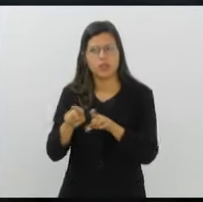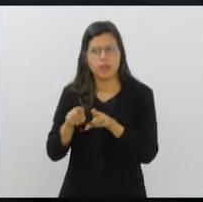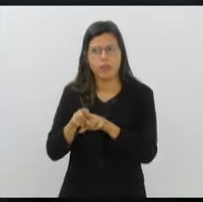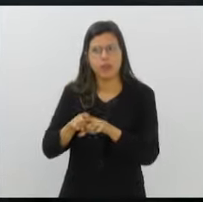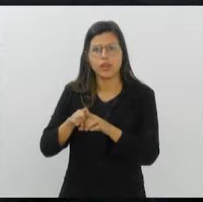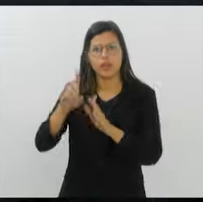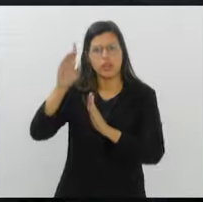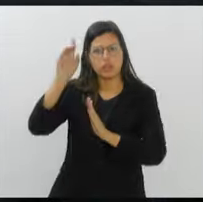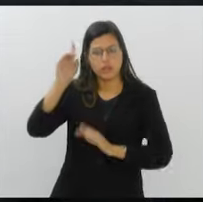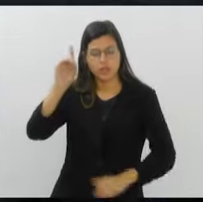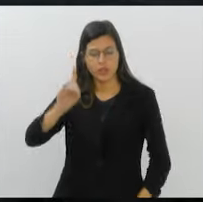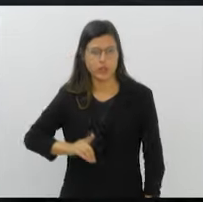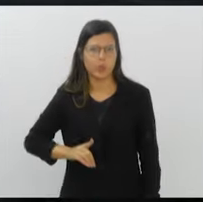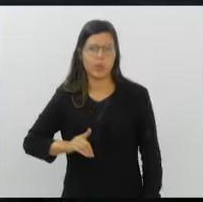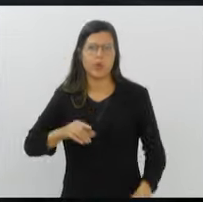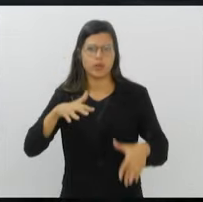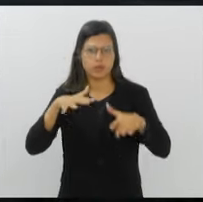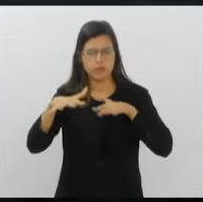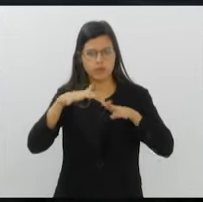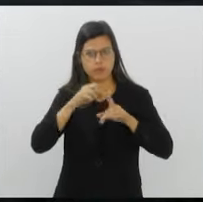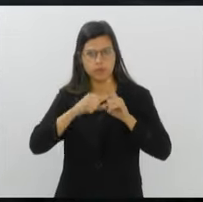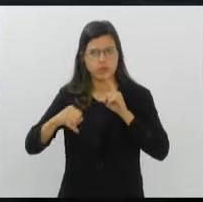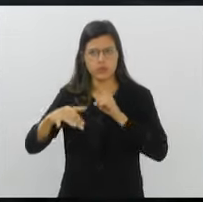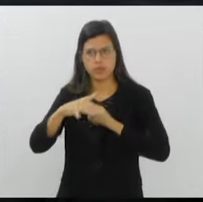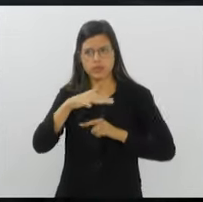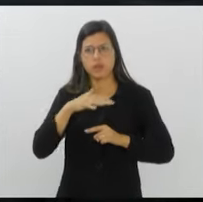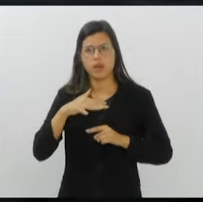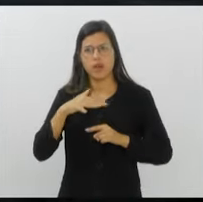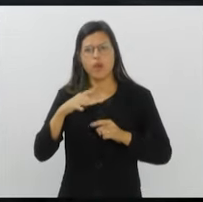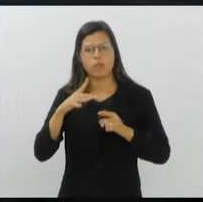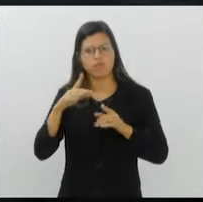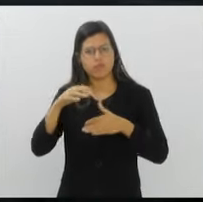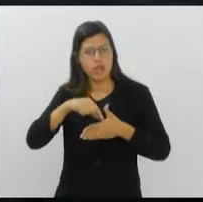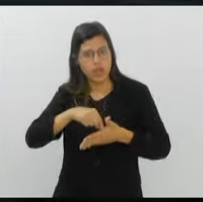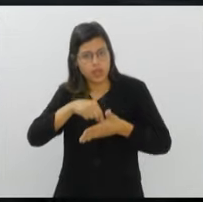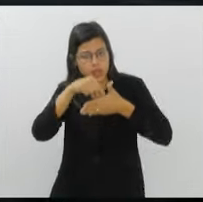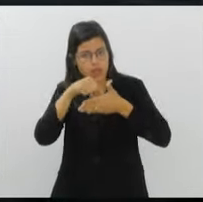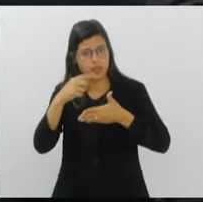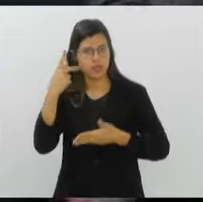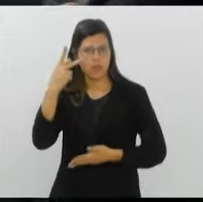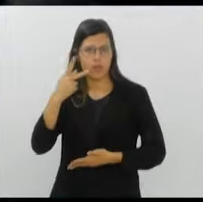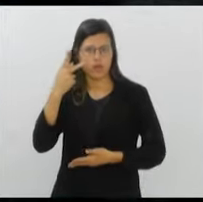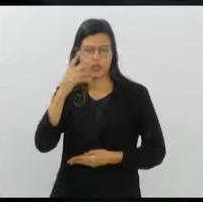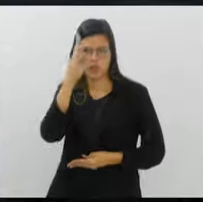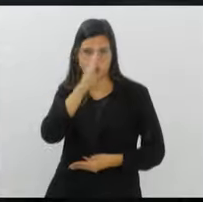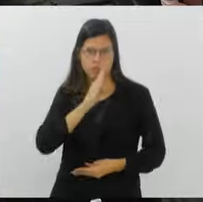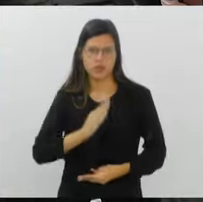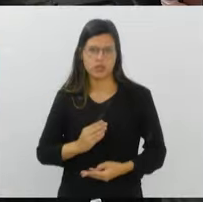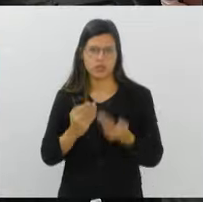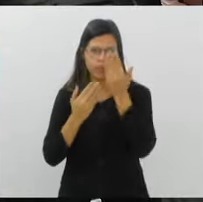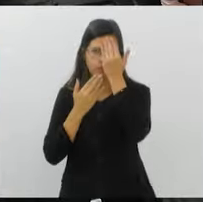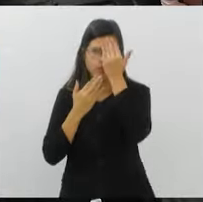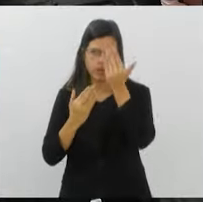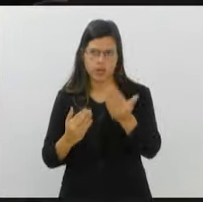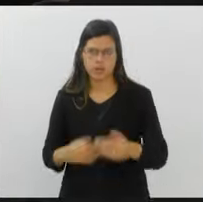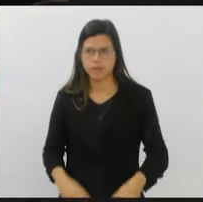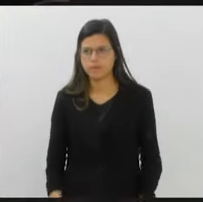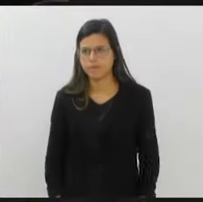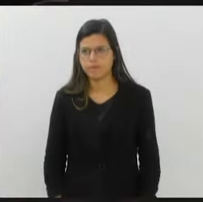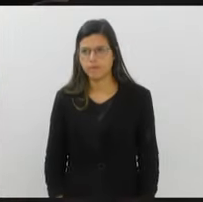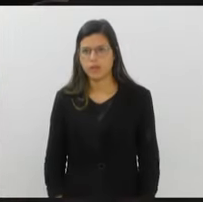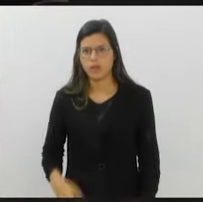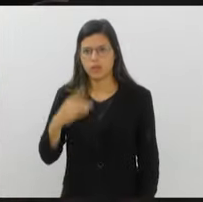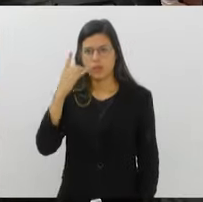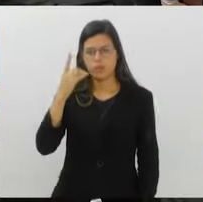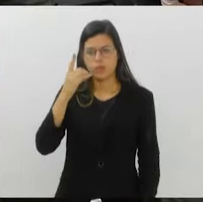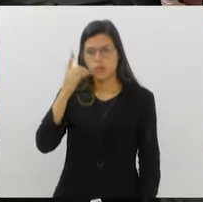dos movimentos sociais, como lideranças políticas desse país. Obrigada, presidente. Deputado Renan